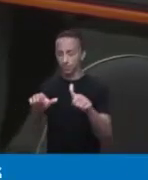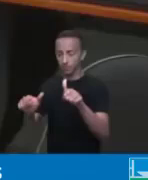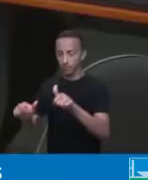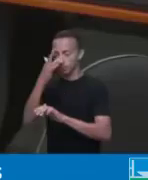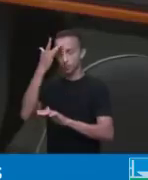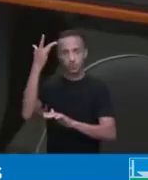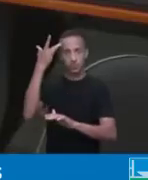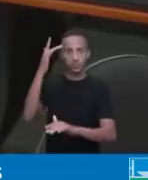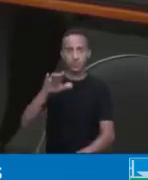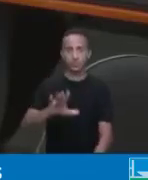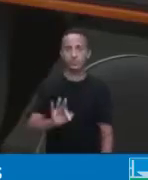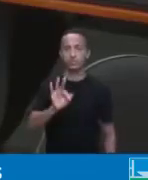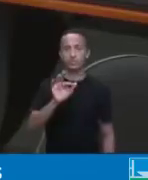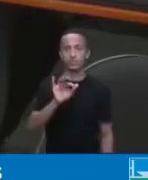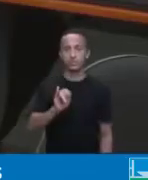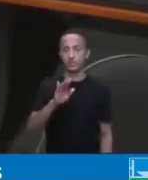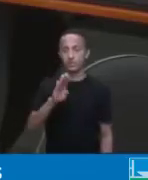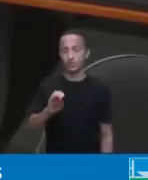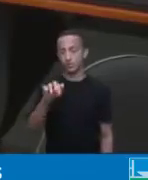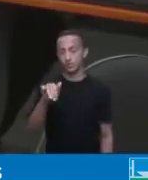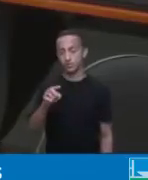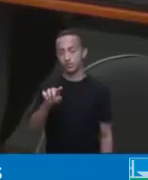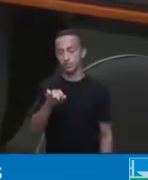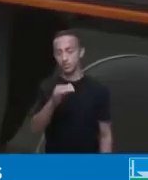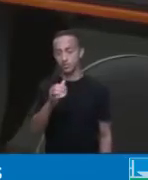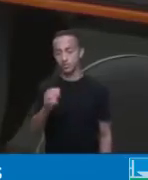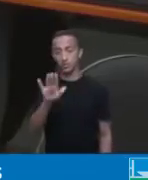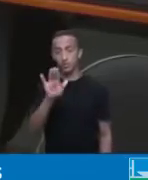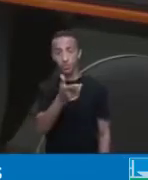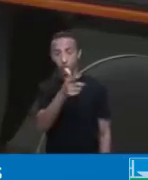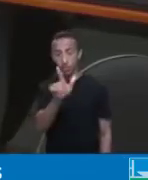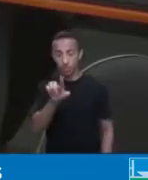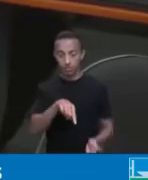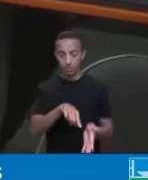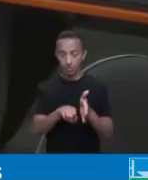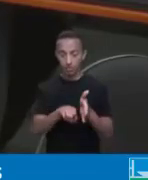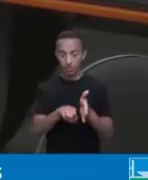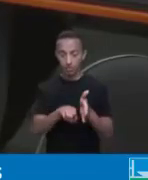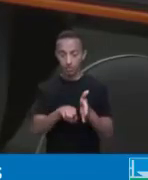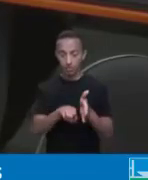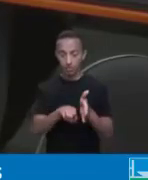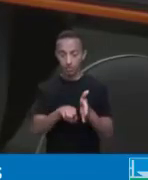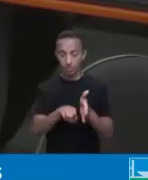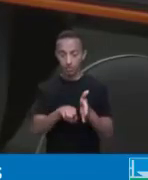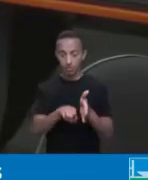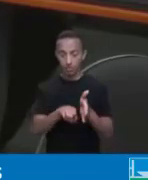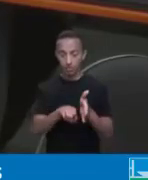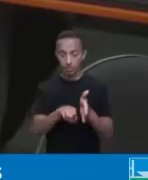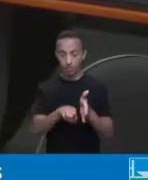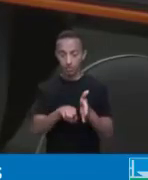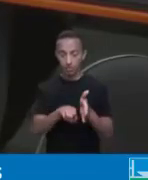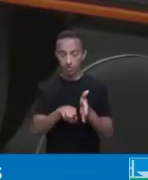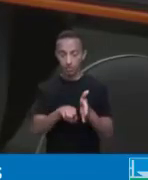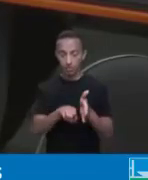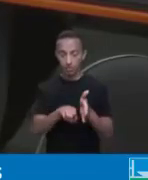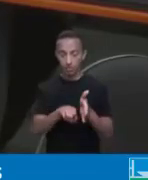associadas, além de muitos outros já publicados na literatura científica ao redor do mundo. Muito bom. Ela